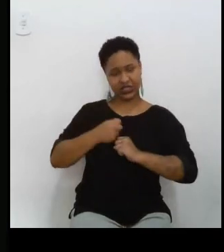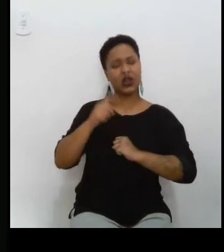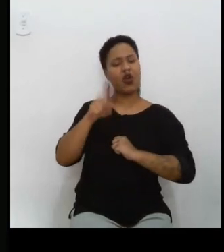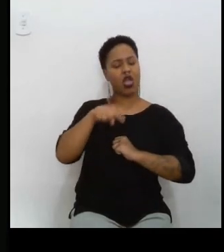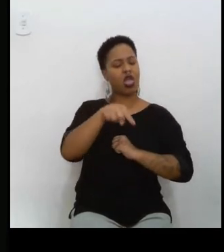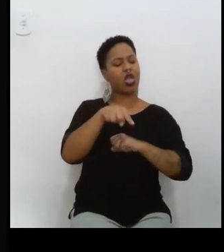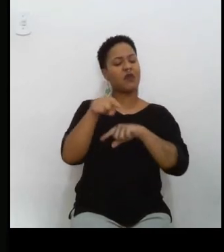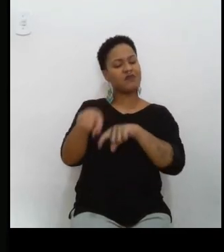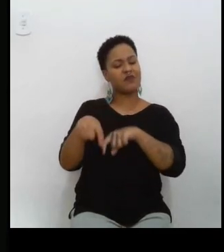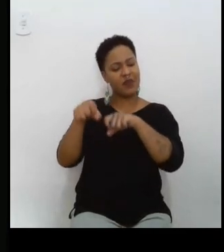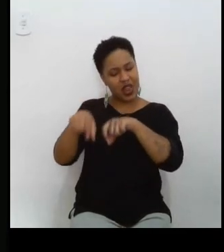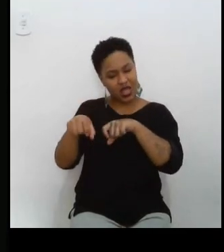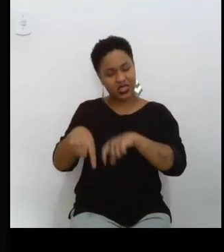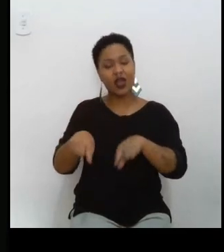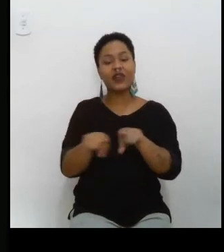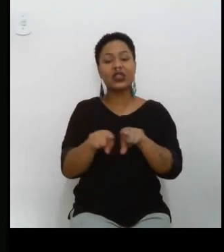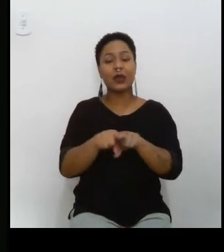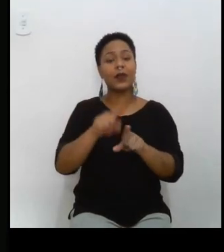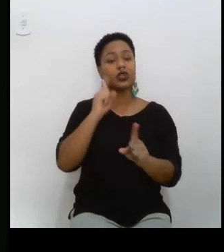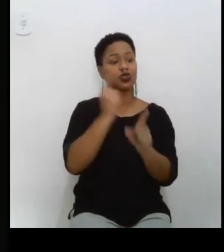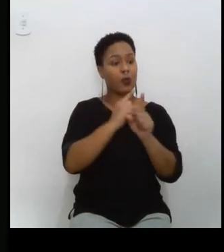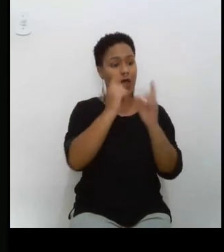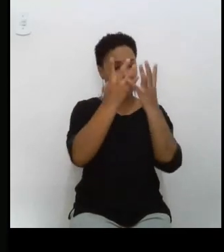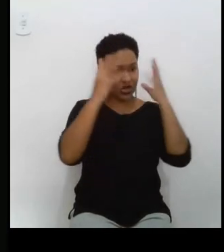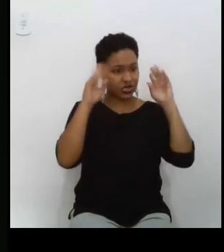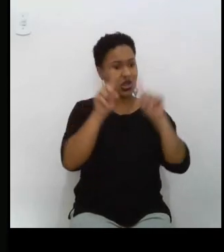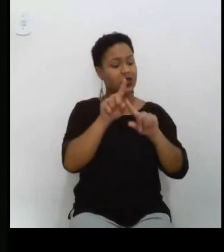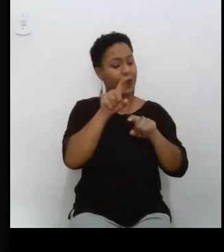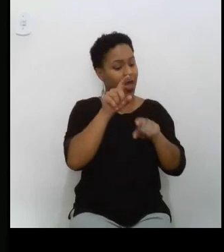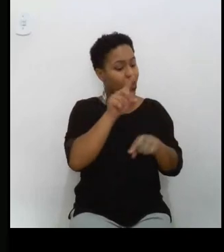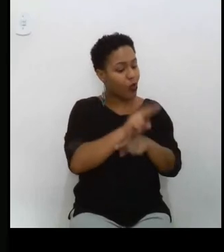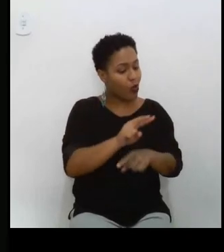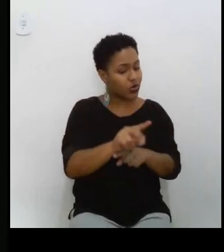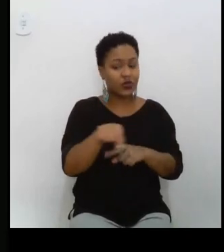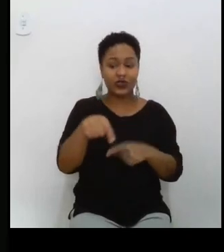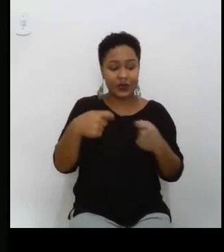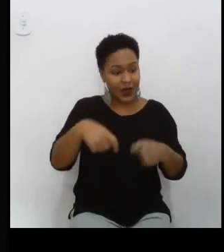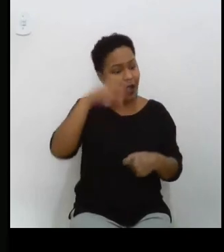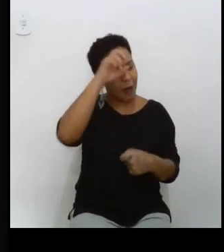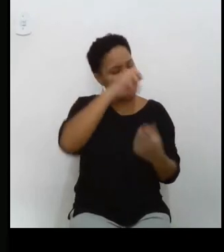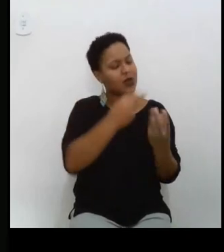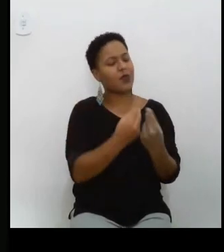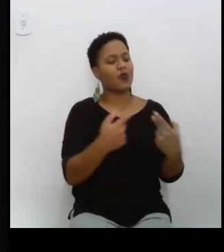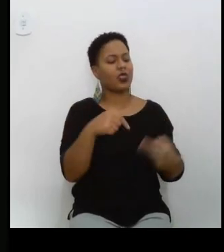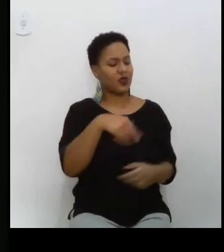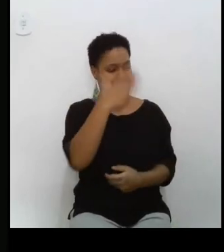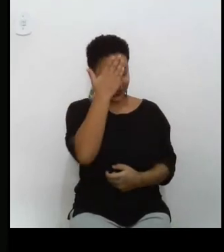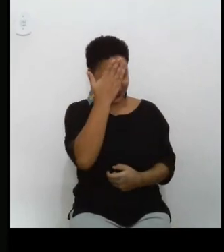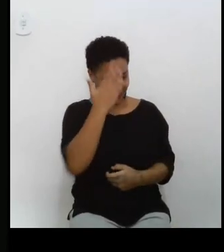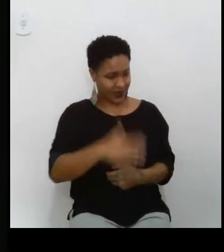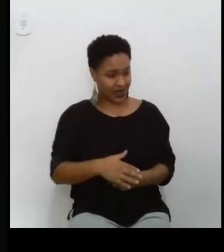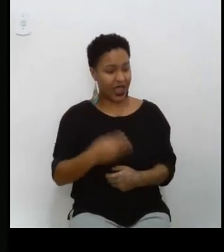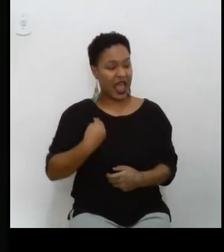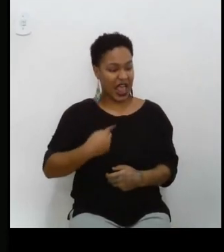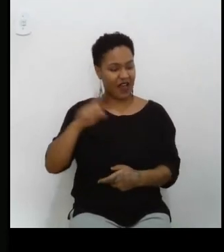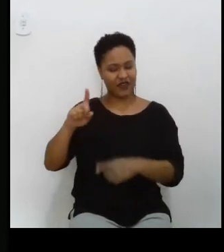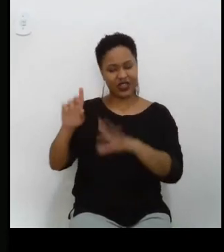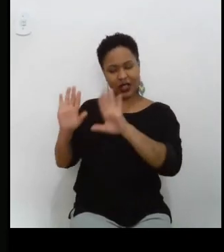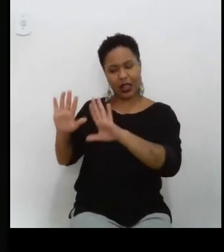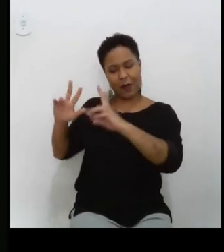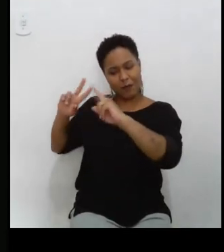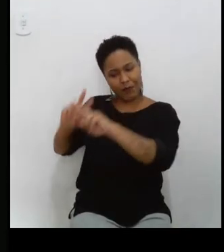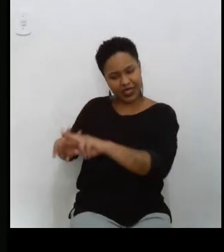originárias dessa terra também cultivam assim eu tenho muito que aprender aqui sabia a vida no reformatório de fez muitos escravos